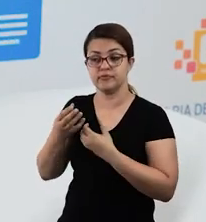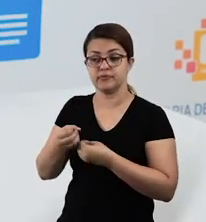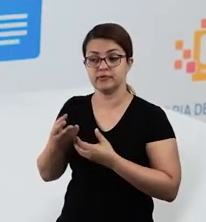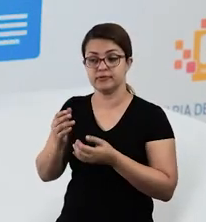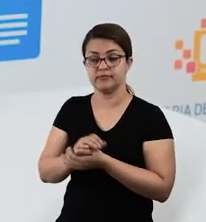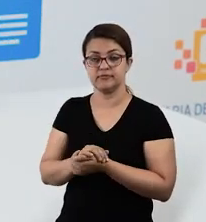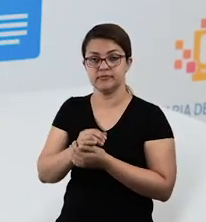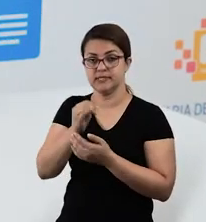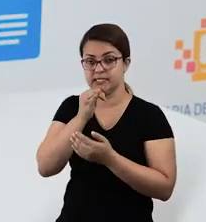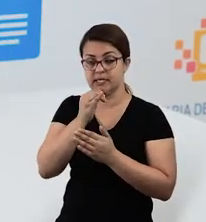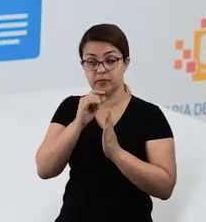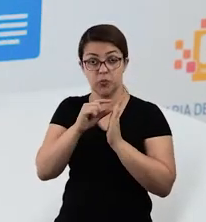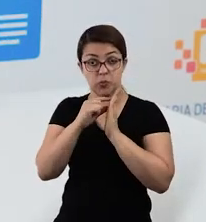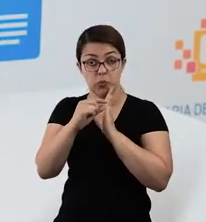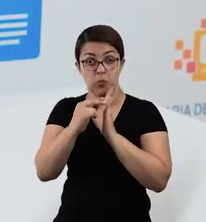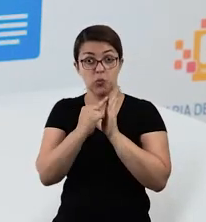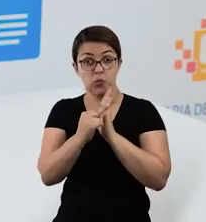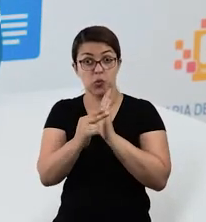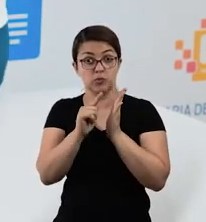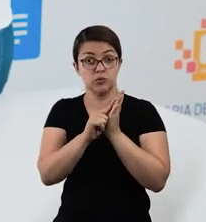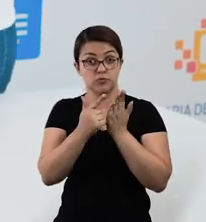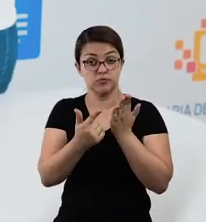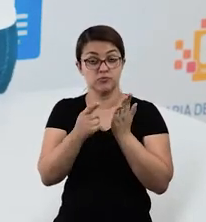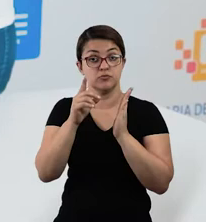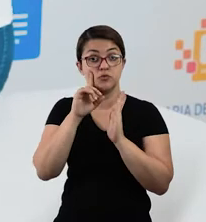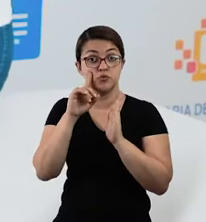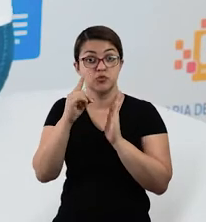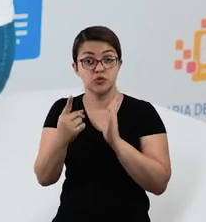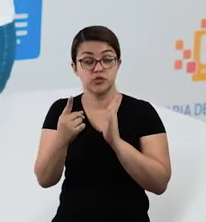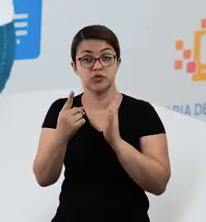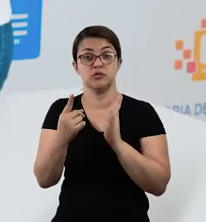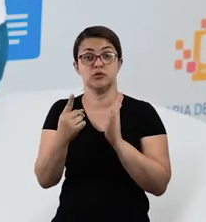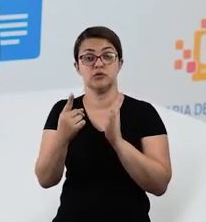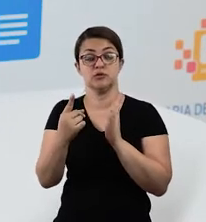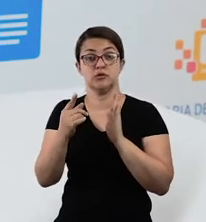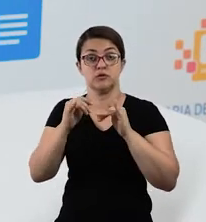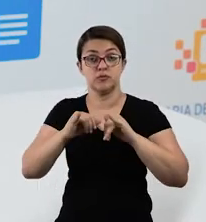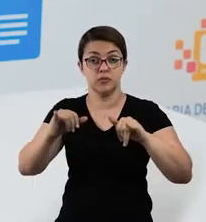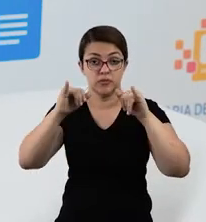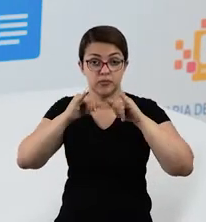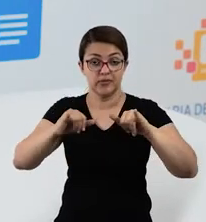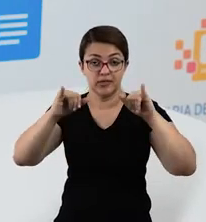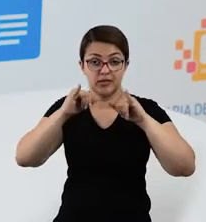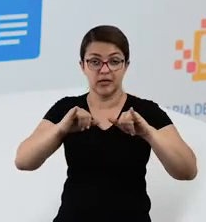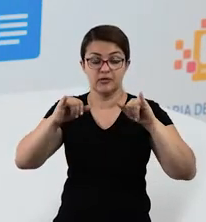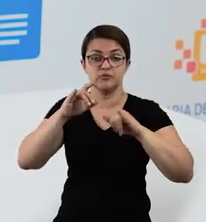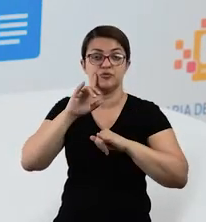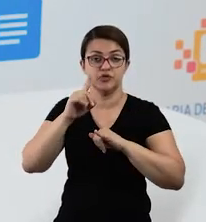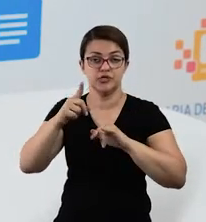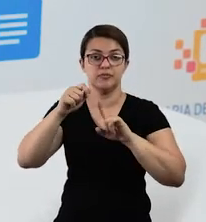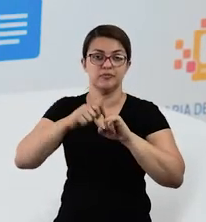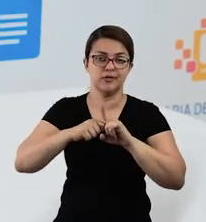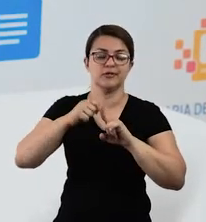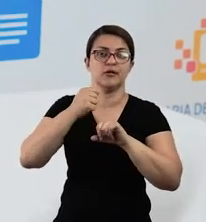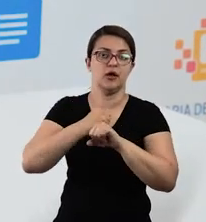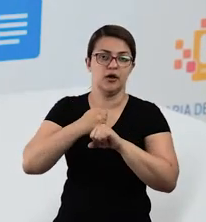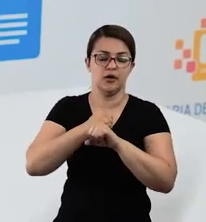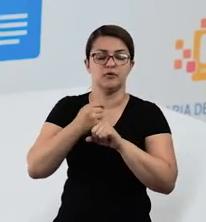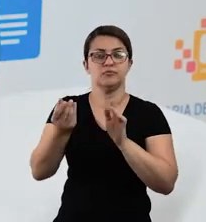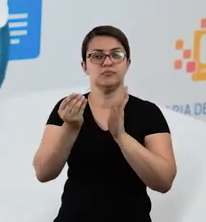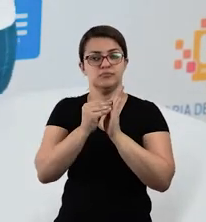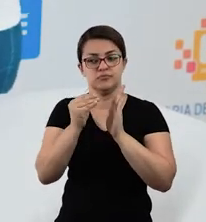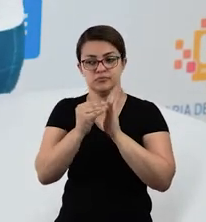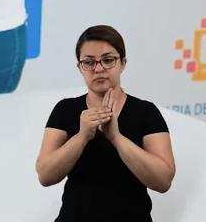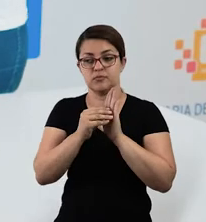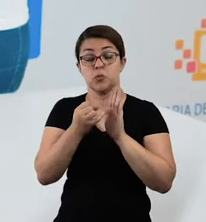você vai colocar lá o nome do jornal, a data em que o jornal foi publicado, sempre tem essas